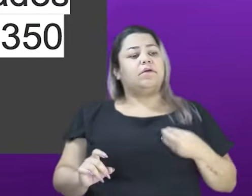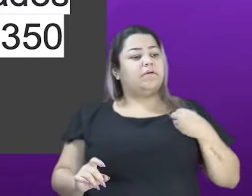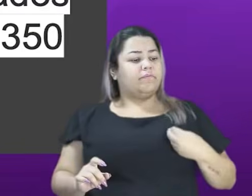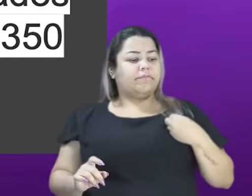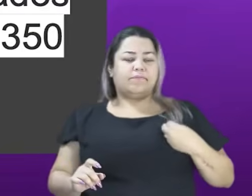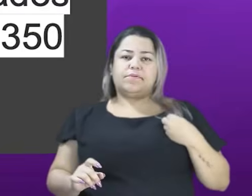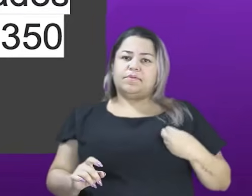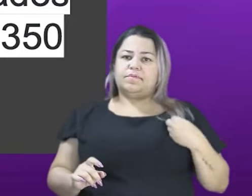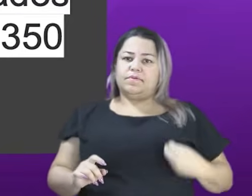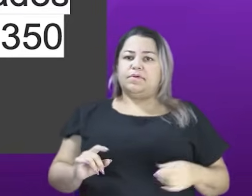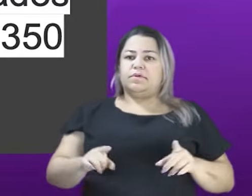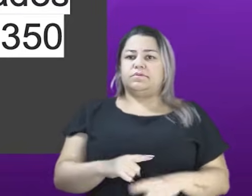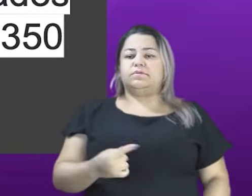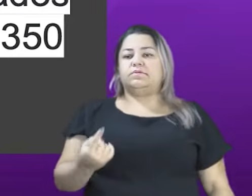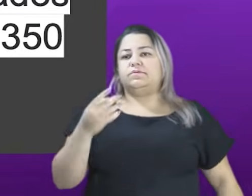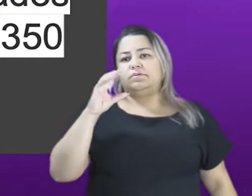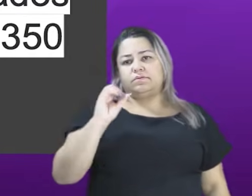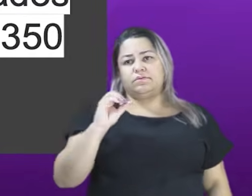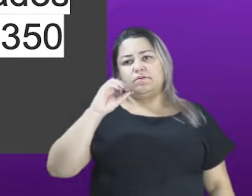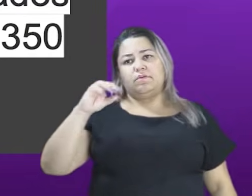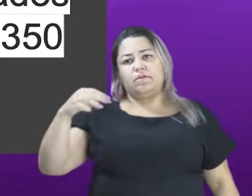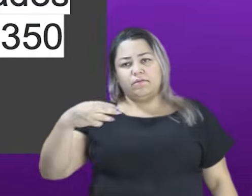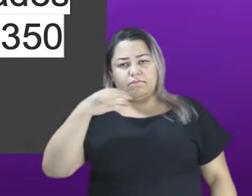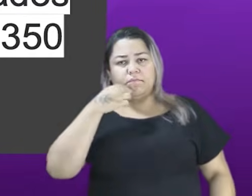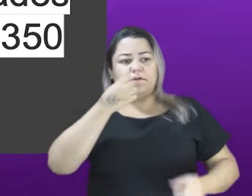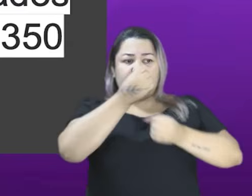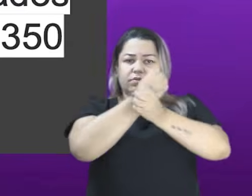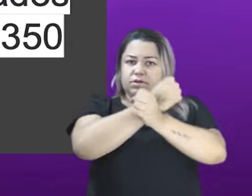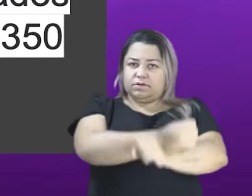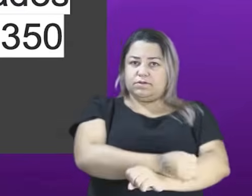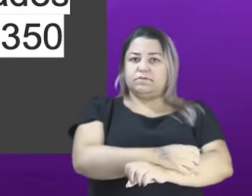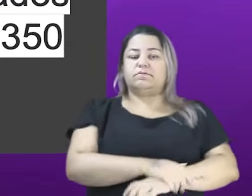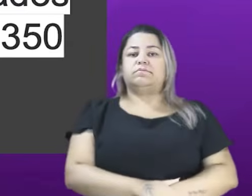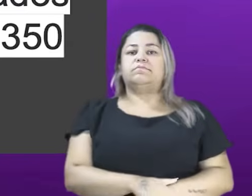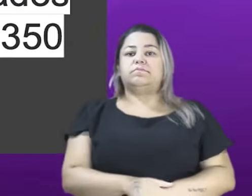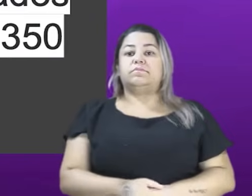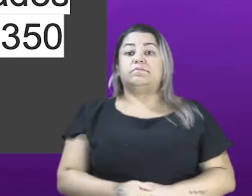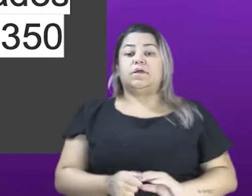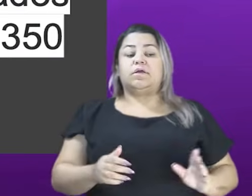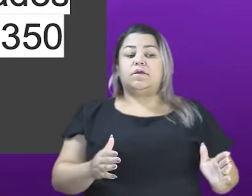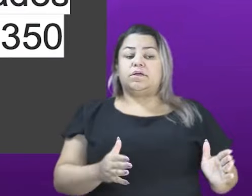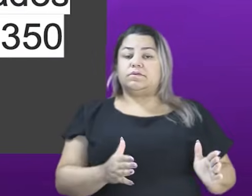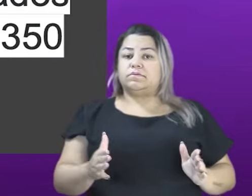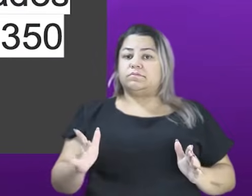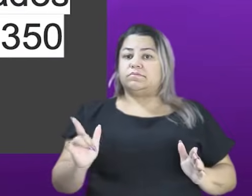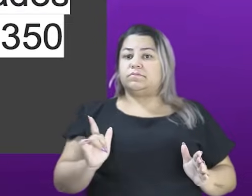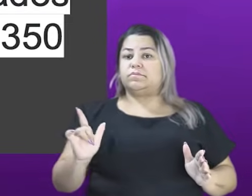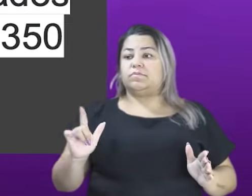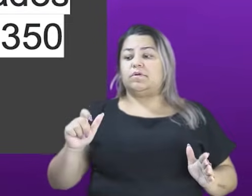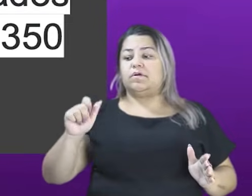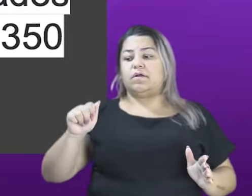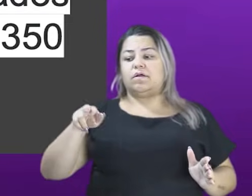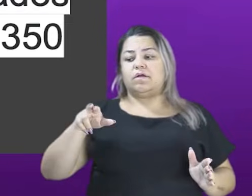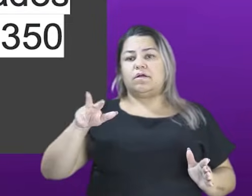sobreviveram aproximadamente 10 milhões de escravizados, nesse percurso, né, de África, né,